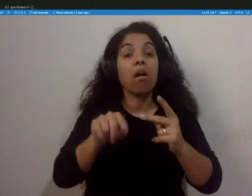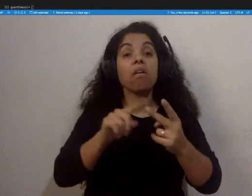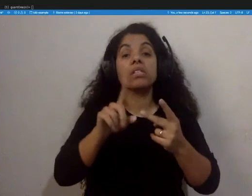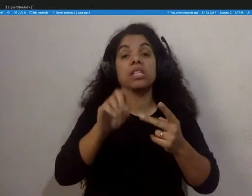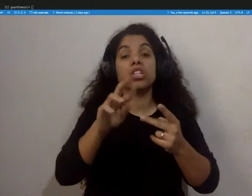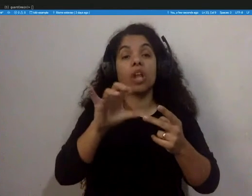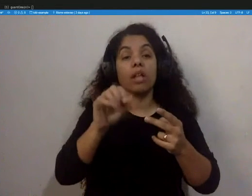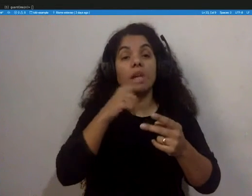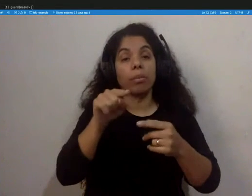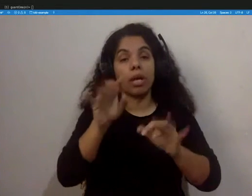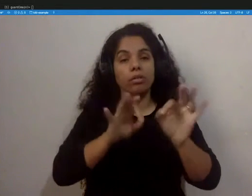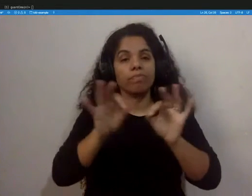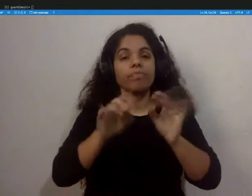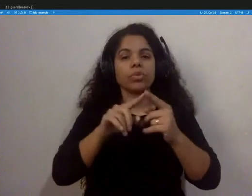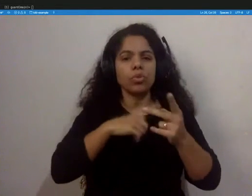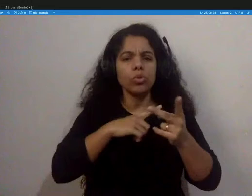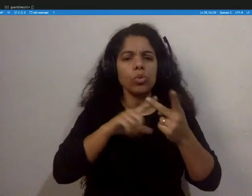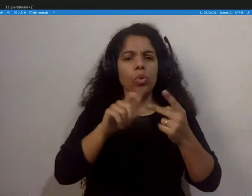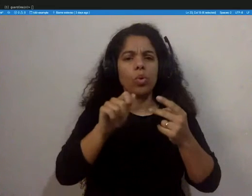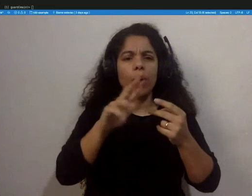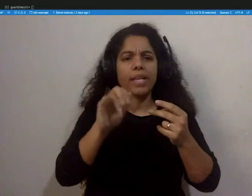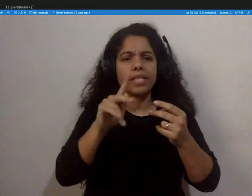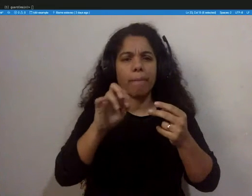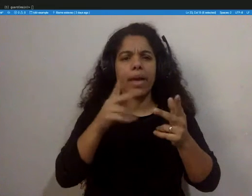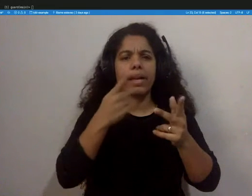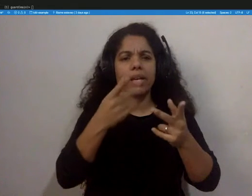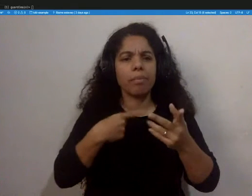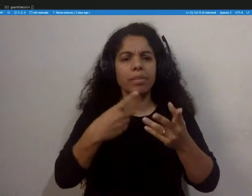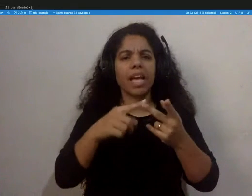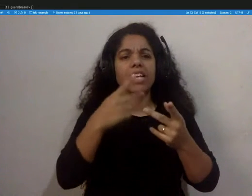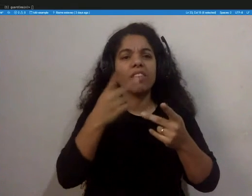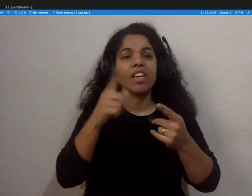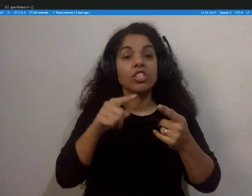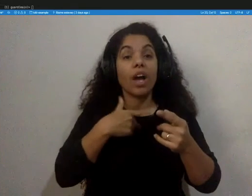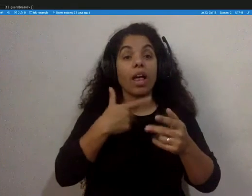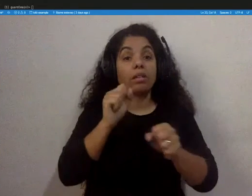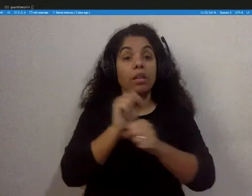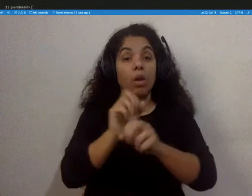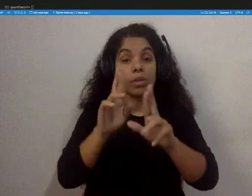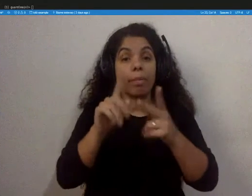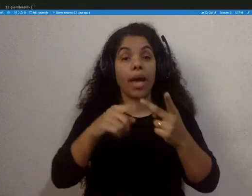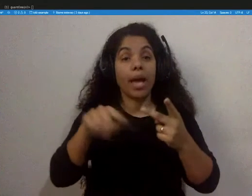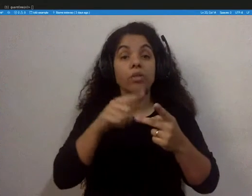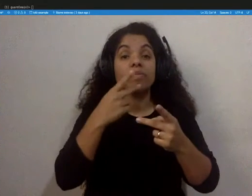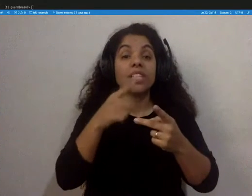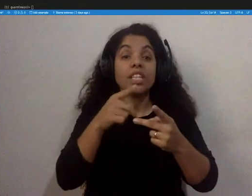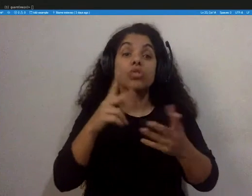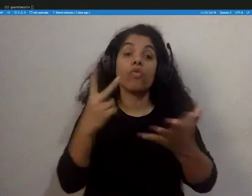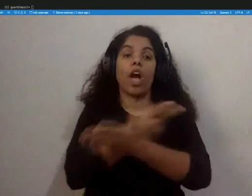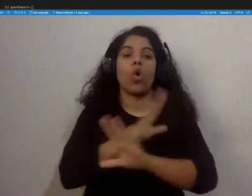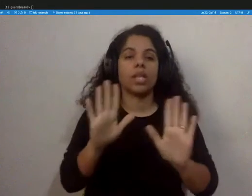vou usar uma estrutura que o RSpec me dá, que é falar, em vez de falar que eu espero, eu falo assim, olha, isso daqui vai